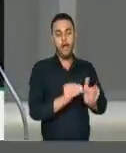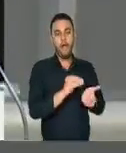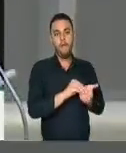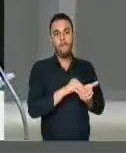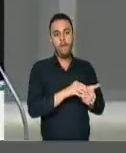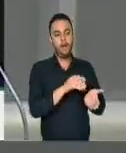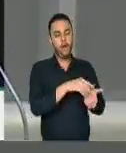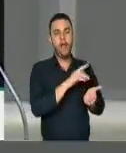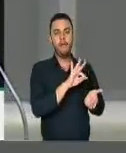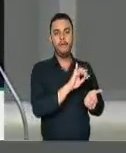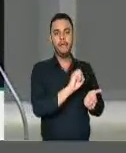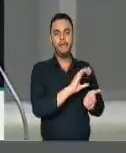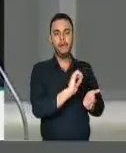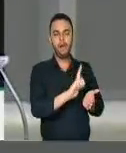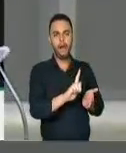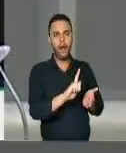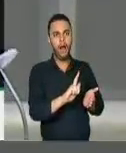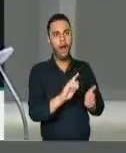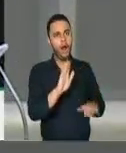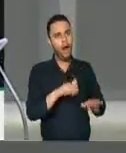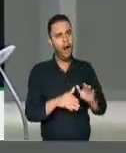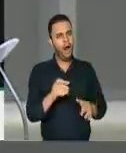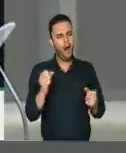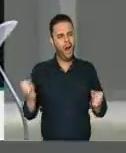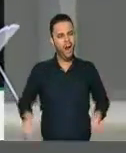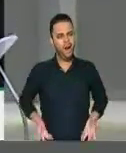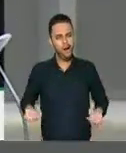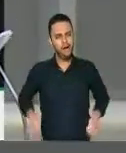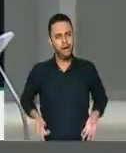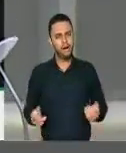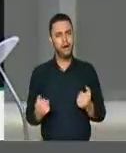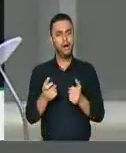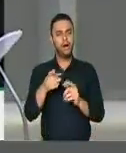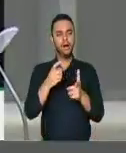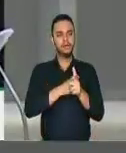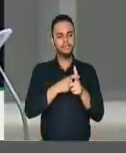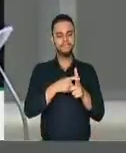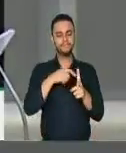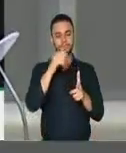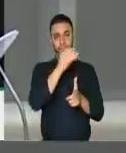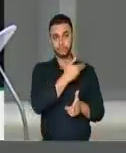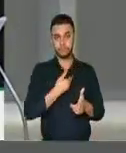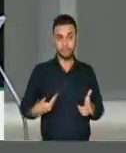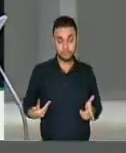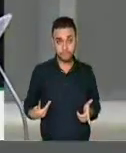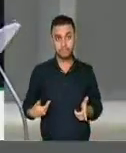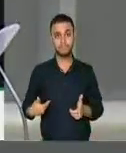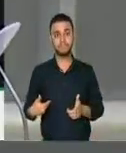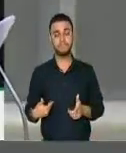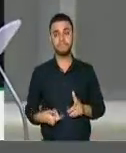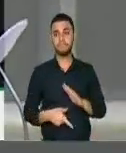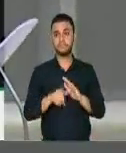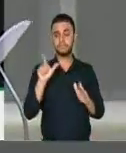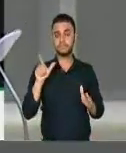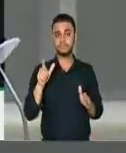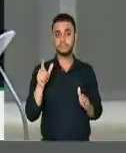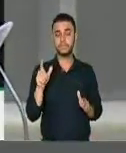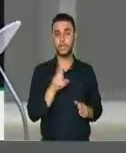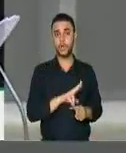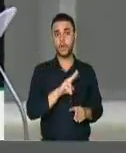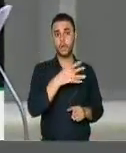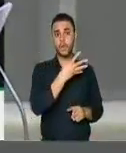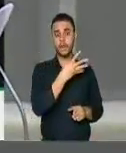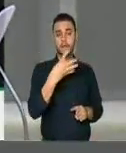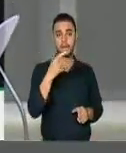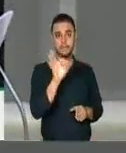fiscal. Os gastos com juros e serviços da dívida pública consumiam assustadores